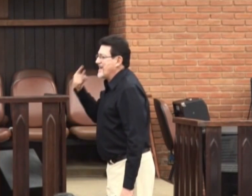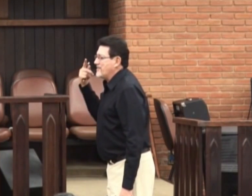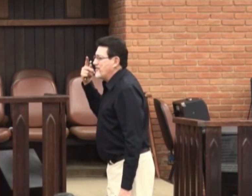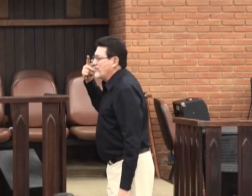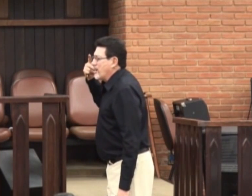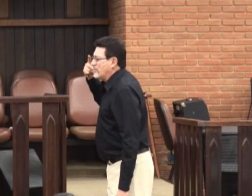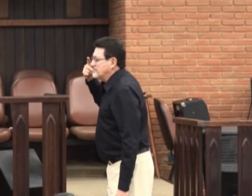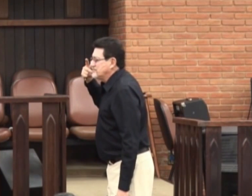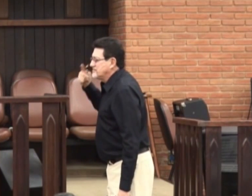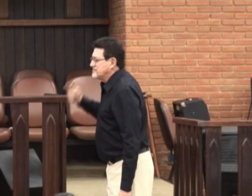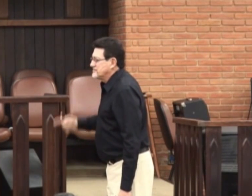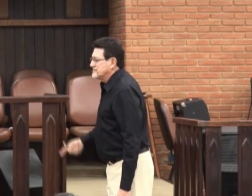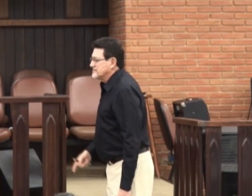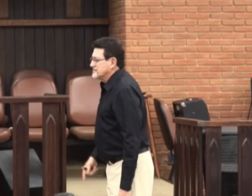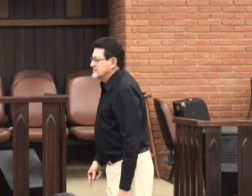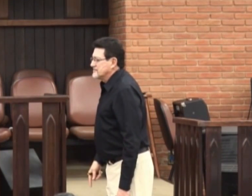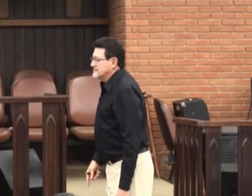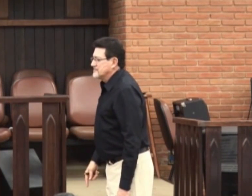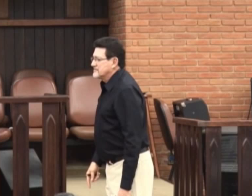Quem é que Ele ama, meu irmão?